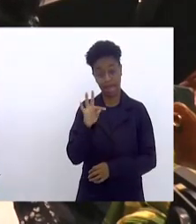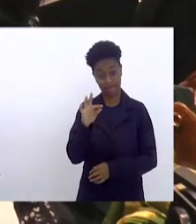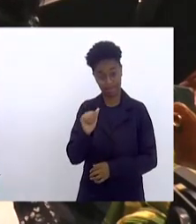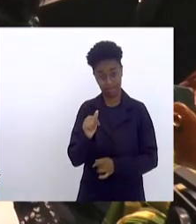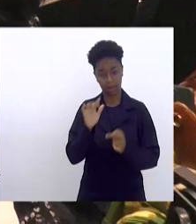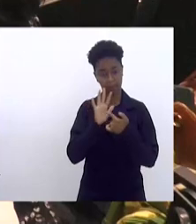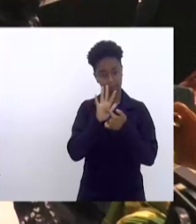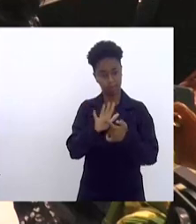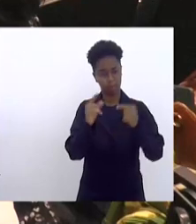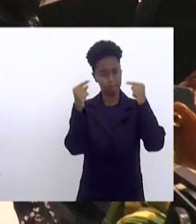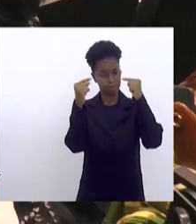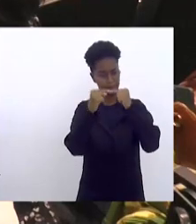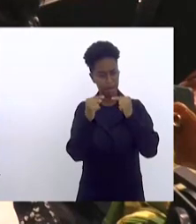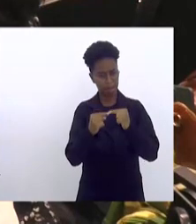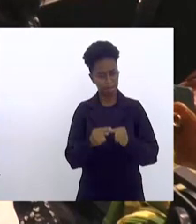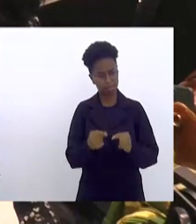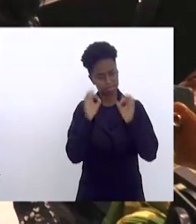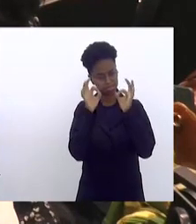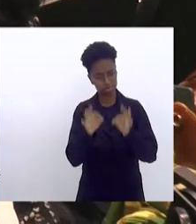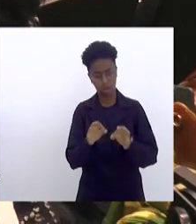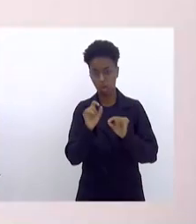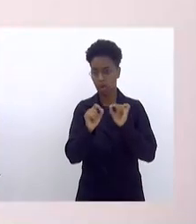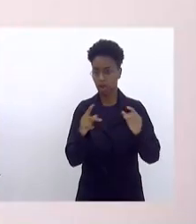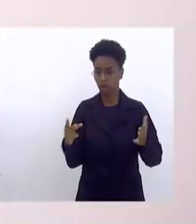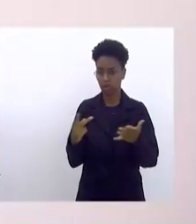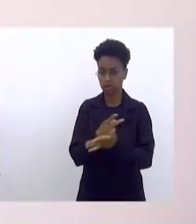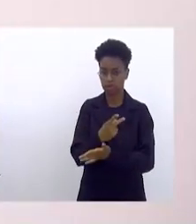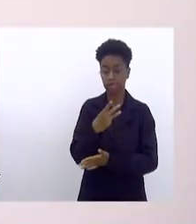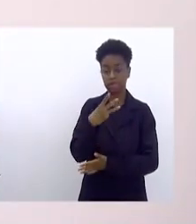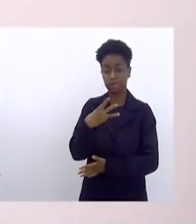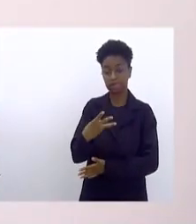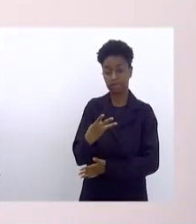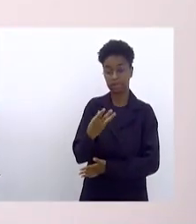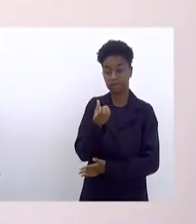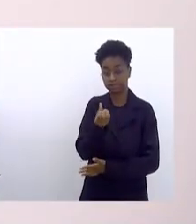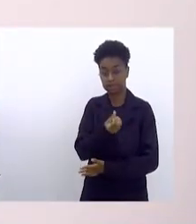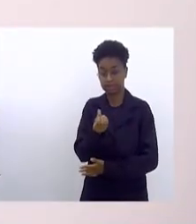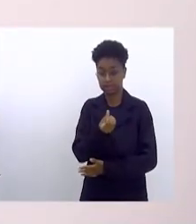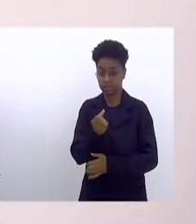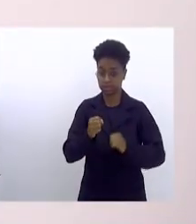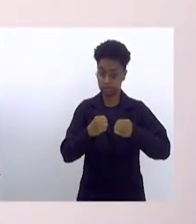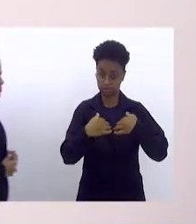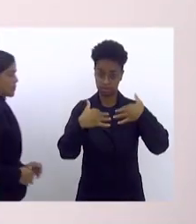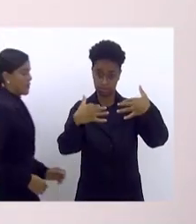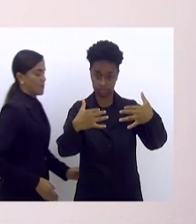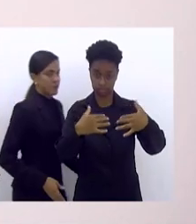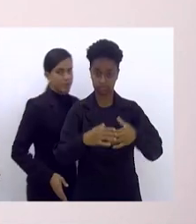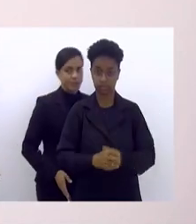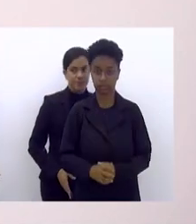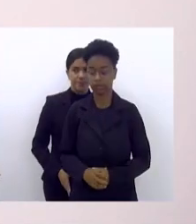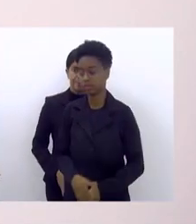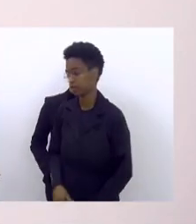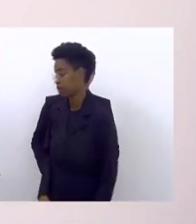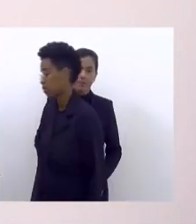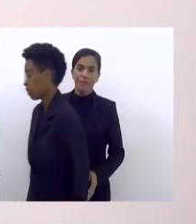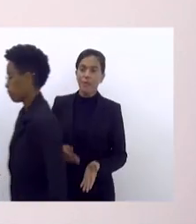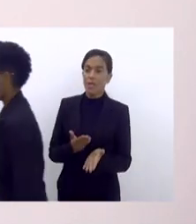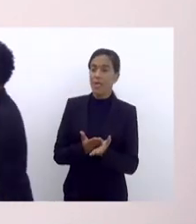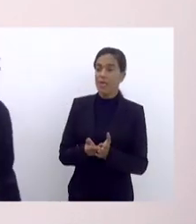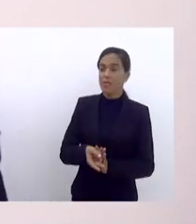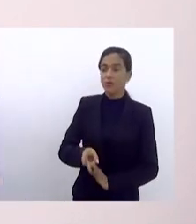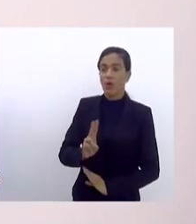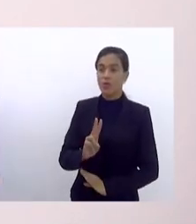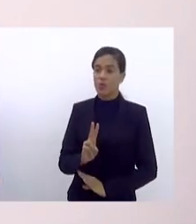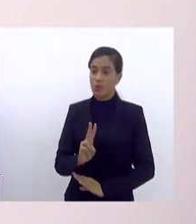Brasil só um de cada dois sobreviveu desse número cerca de 700 mil